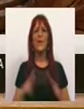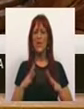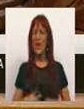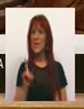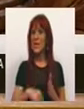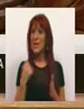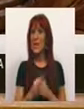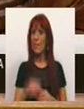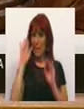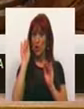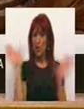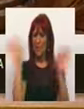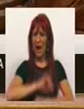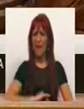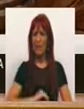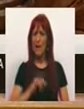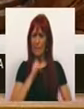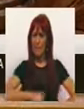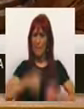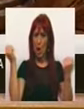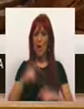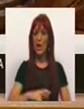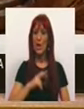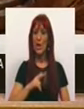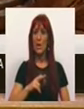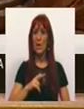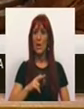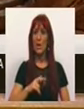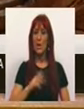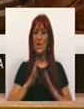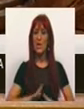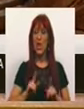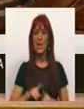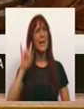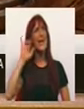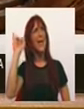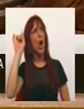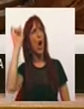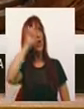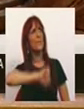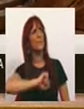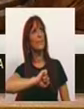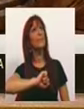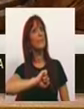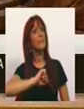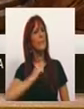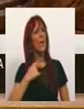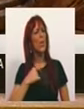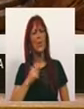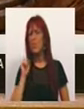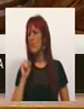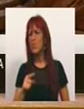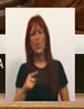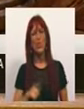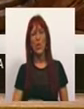porque é mais pedagógico e mais avisado mas pô repousem sempre na ideia de que há uma brutalidade